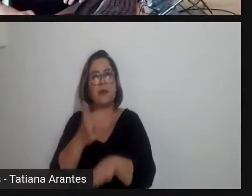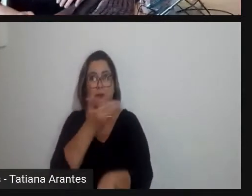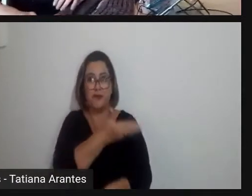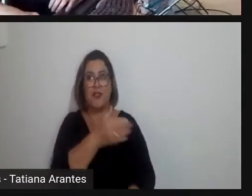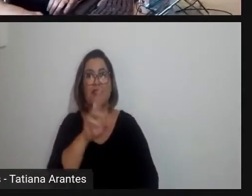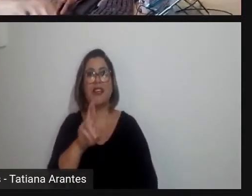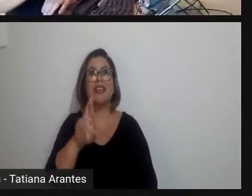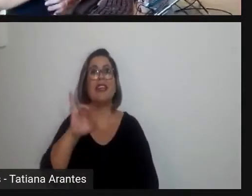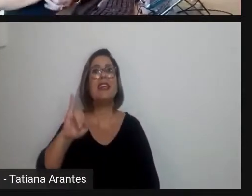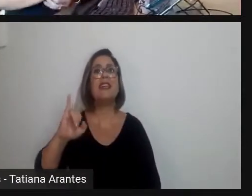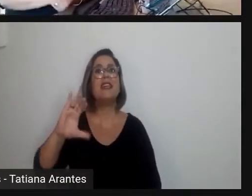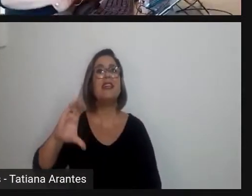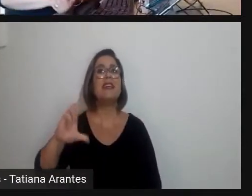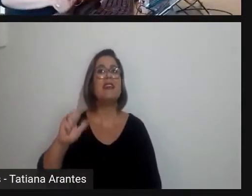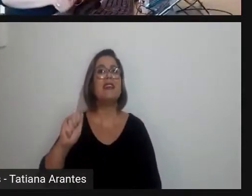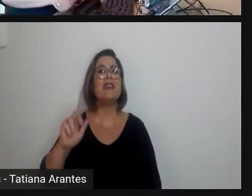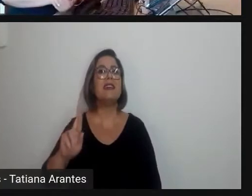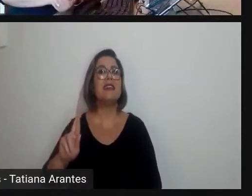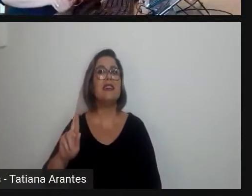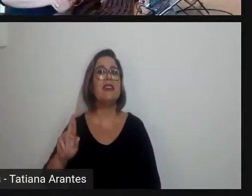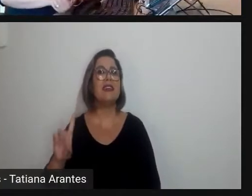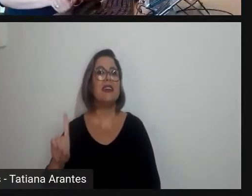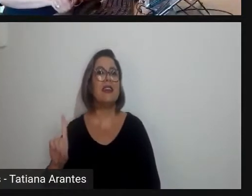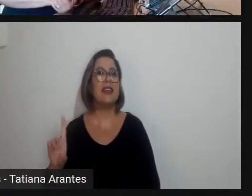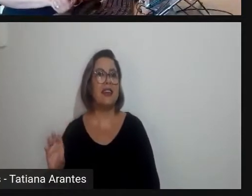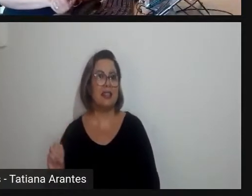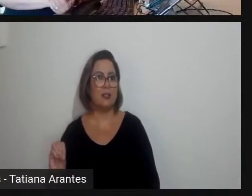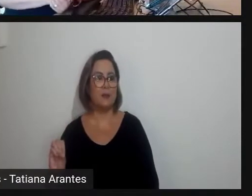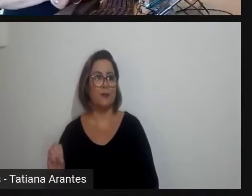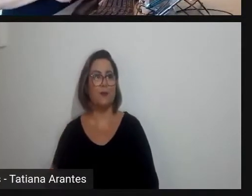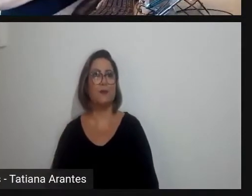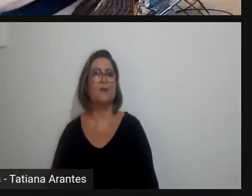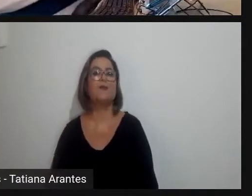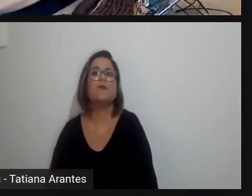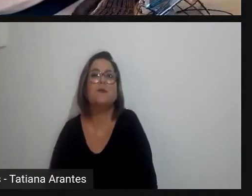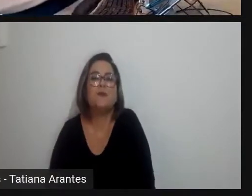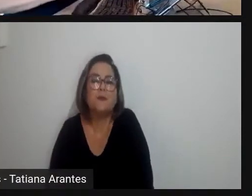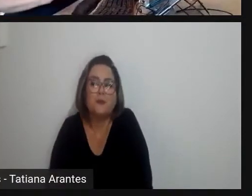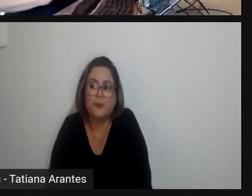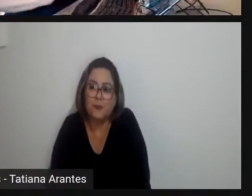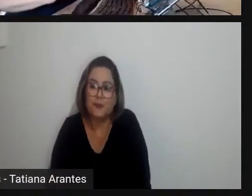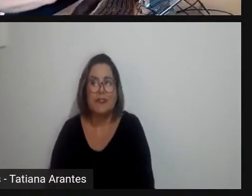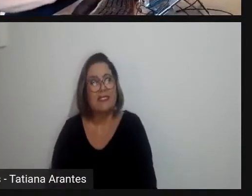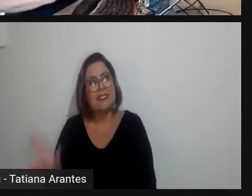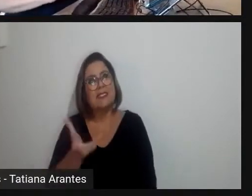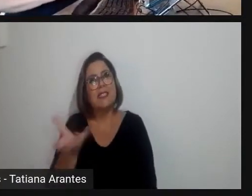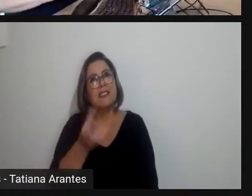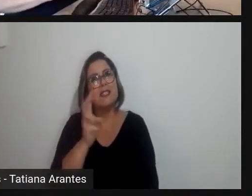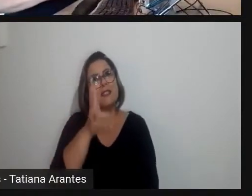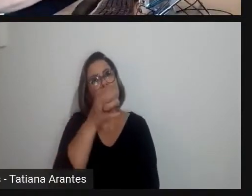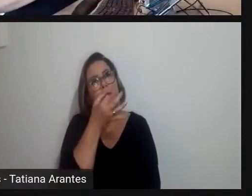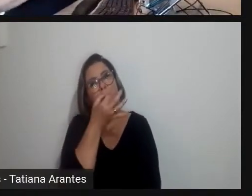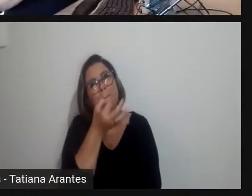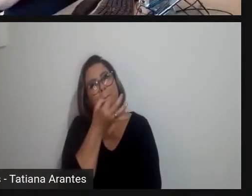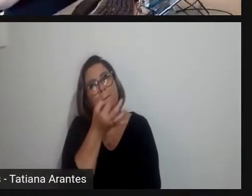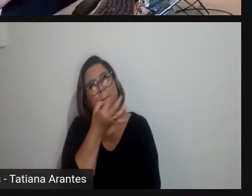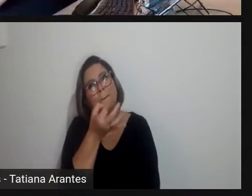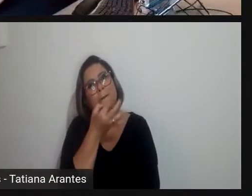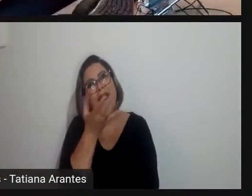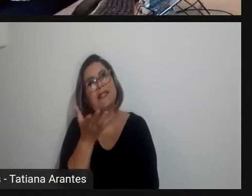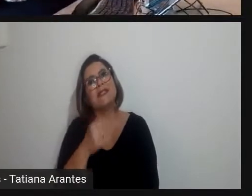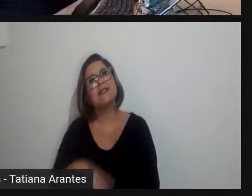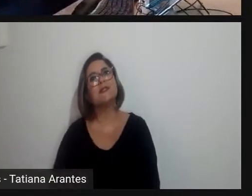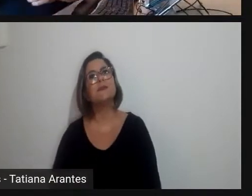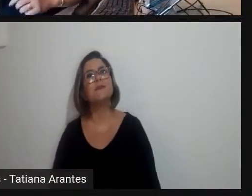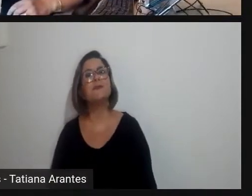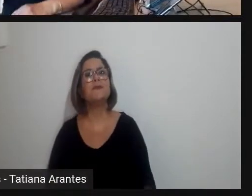Ricardo, novamente. E, doutor Ricardo, eu gostaria que o senhor continuasse seu comentário E já vou entrar também